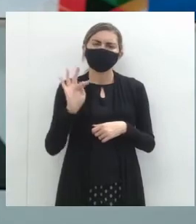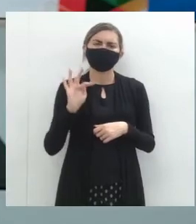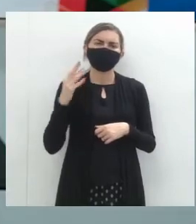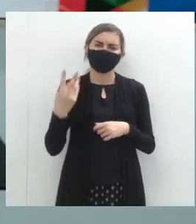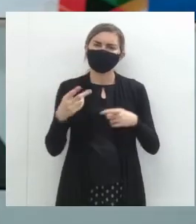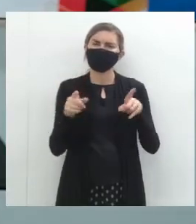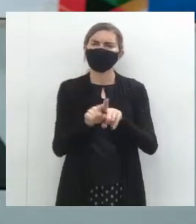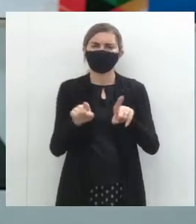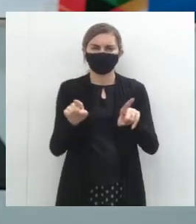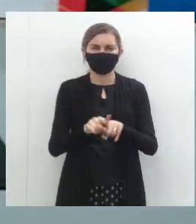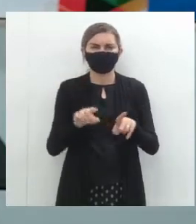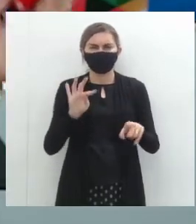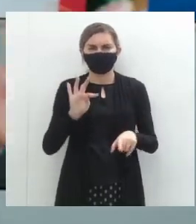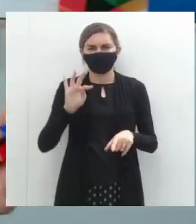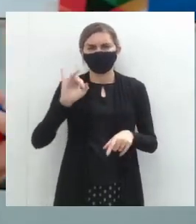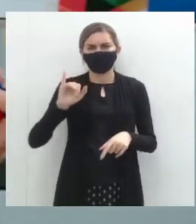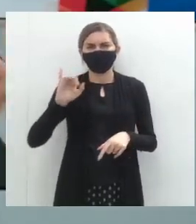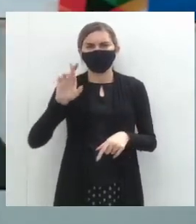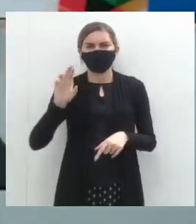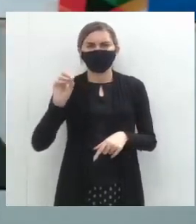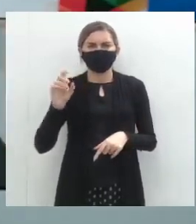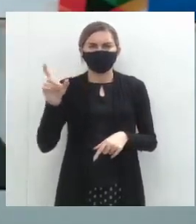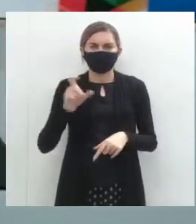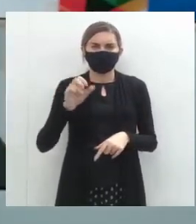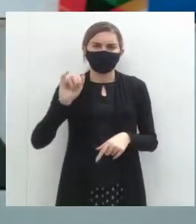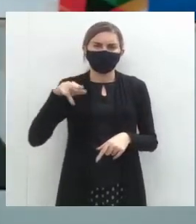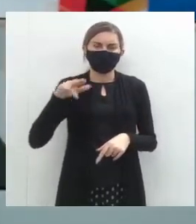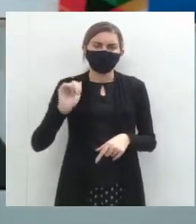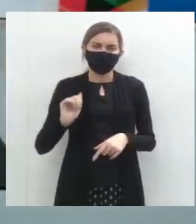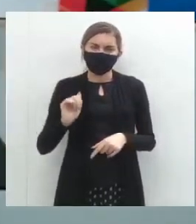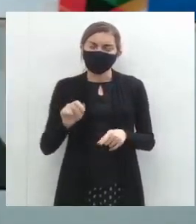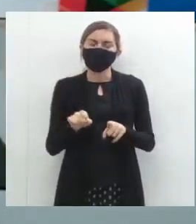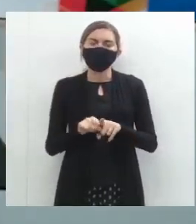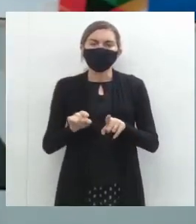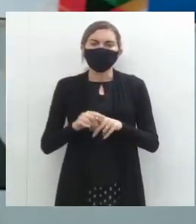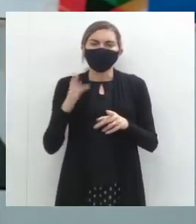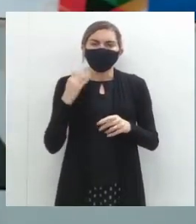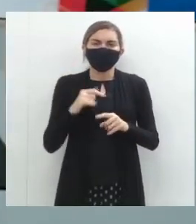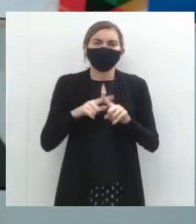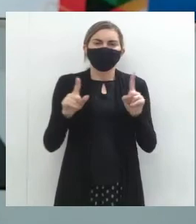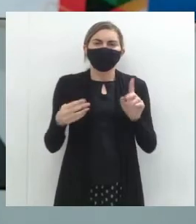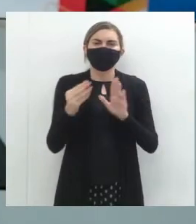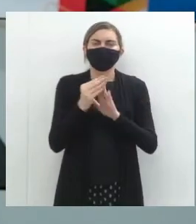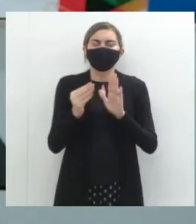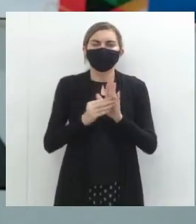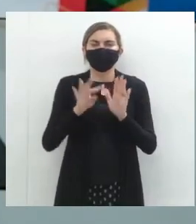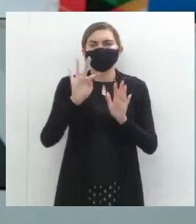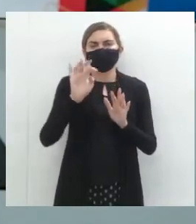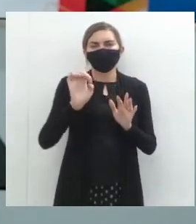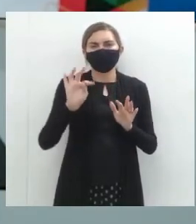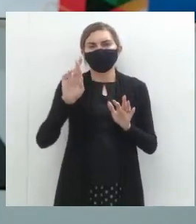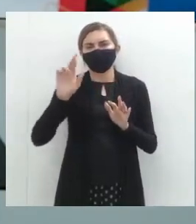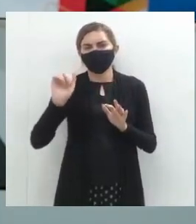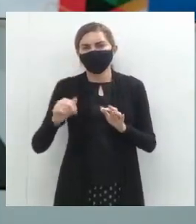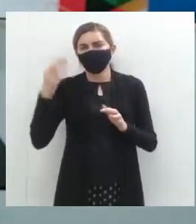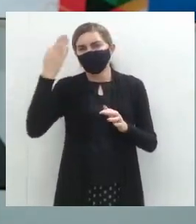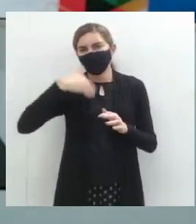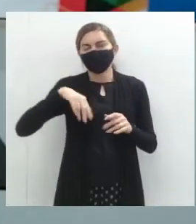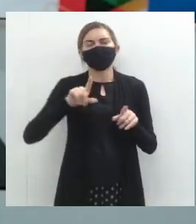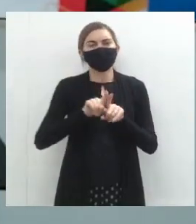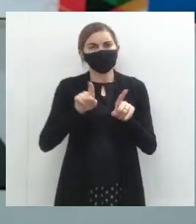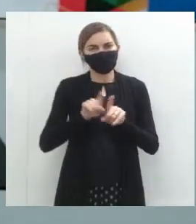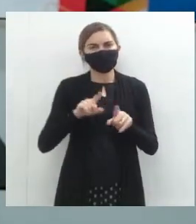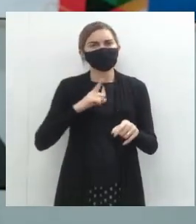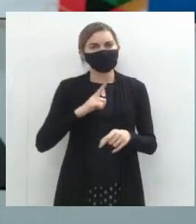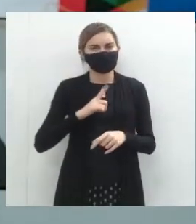T4 também é chamado de tiroxina. Eu sei que o T4 também é chamado de tiroxina, mas eu coloquei tetraiodo para te provar que realmente tem iodo. Aí você pode